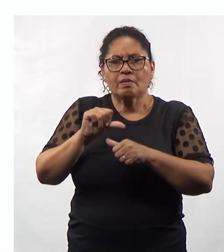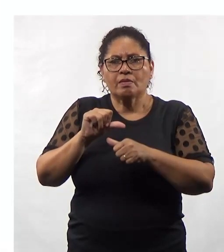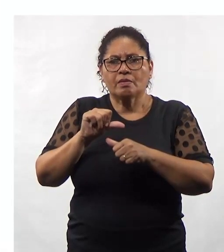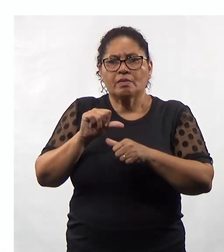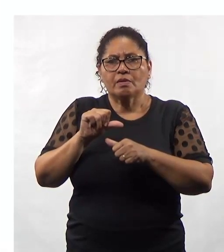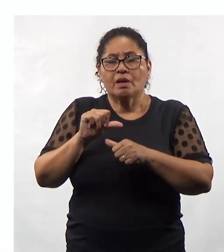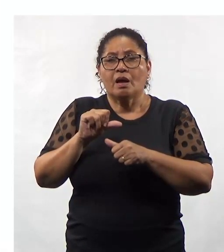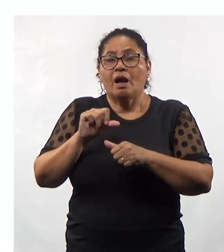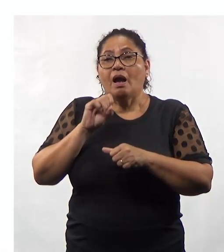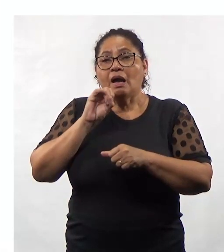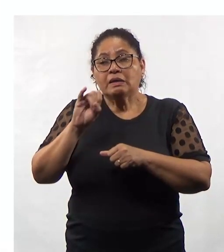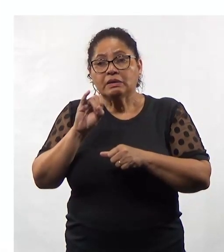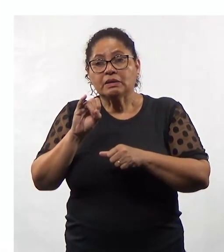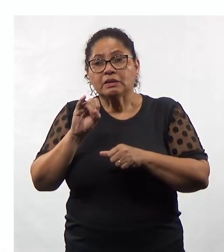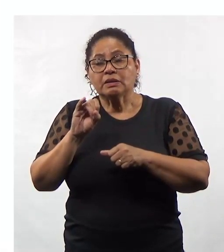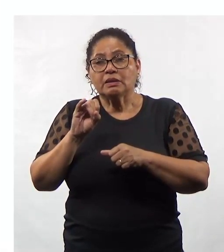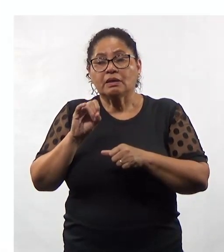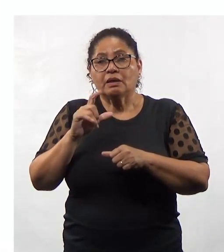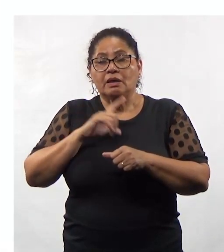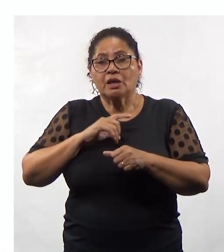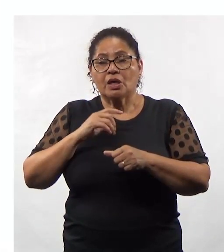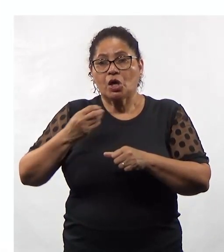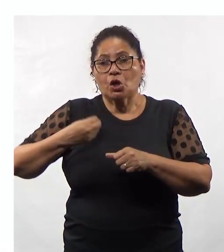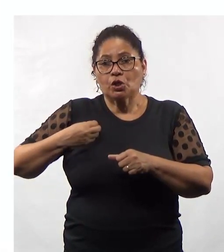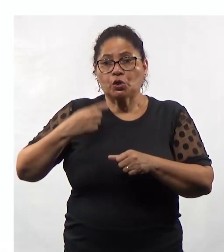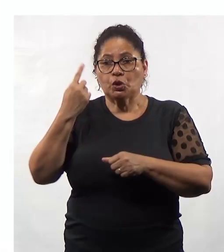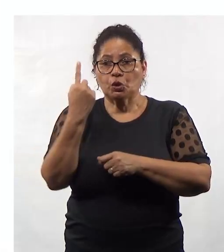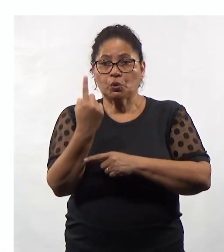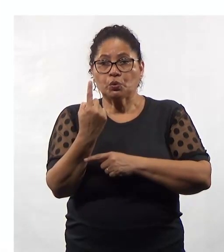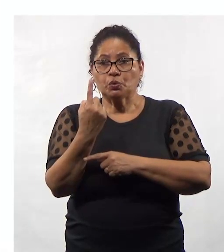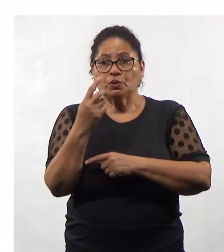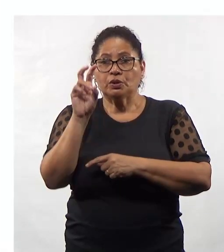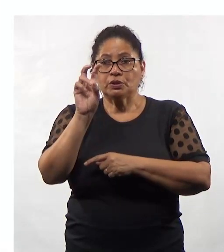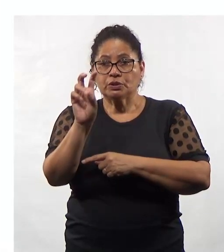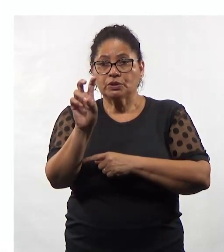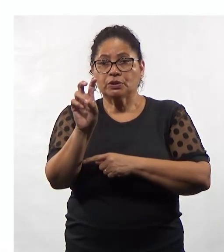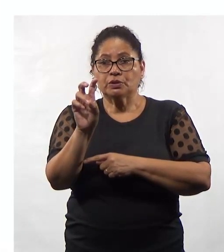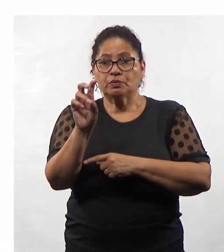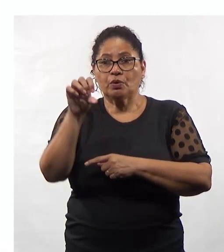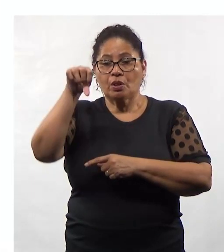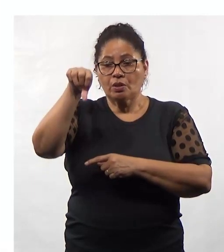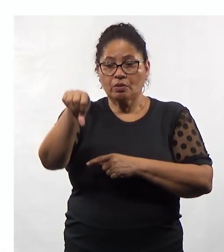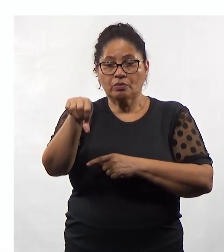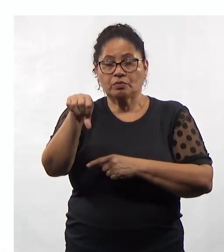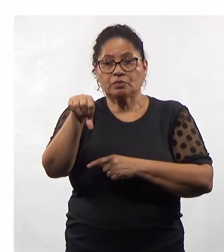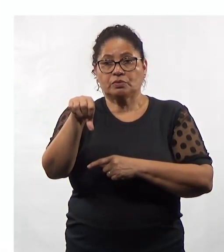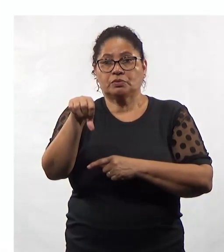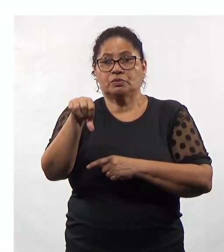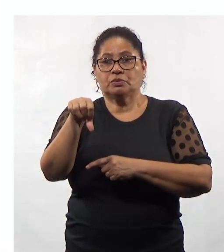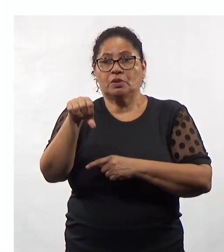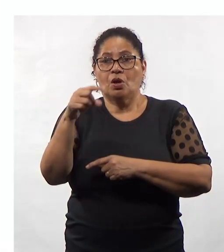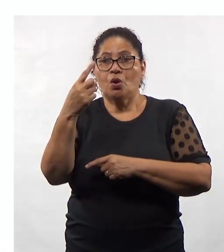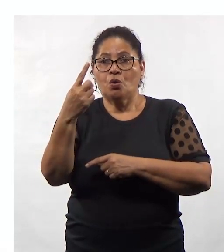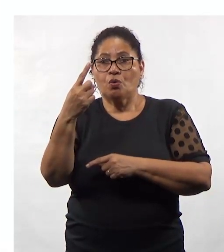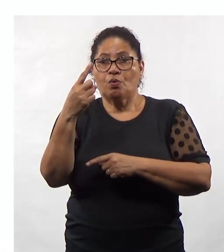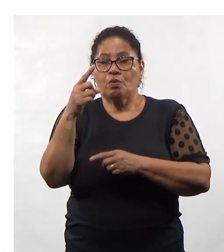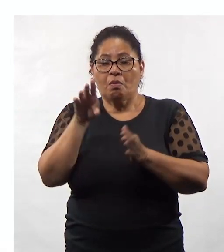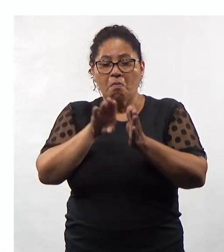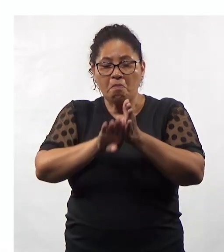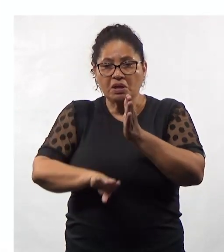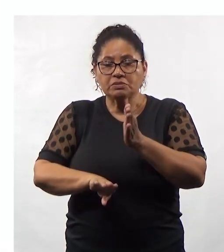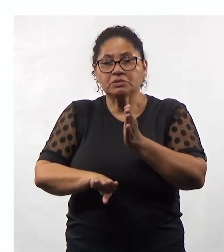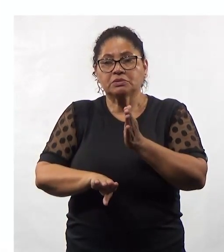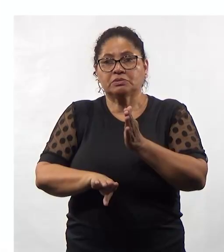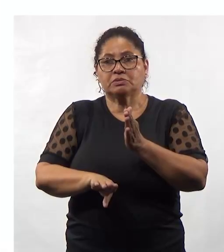avaliação? Nesse caso, a gente estabeleceu as notas 1, 5 e 9. 1 para